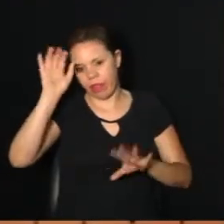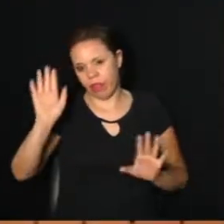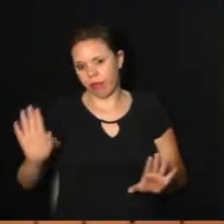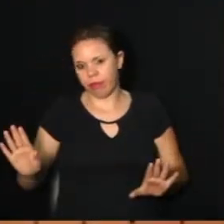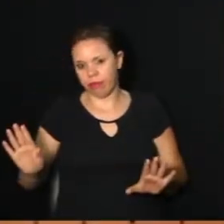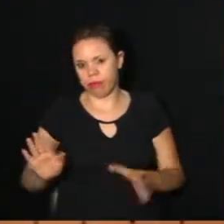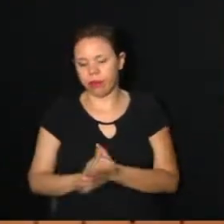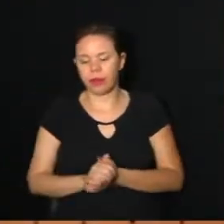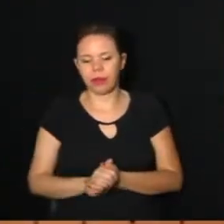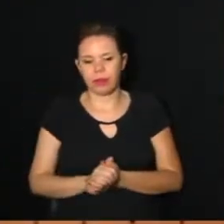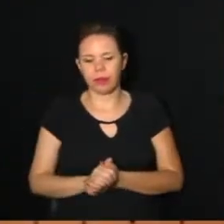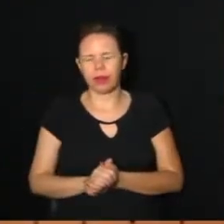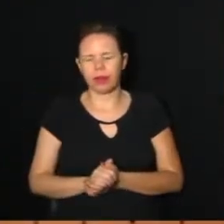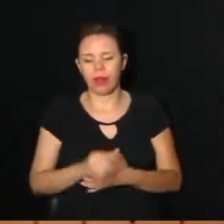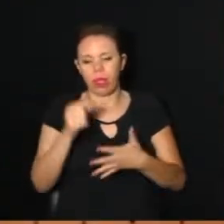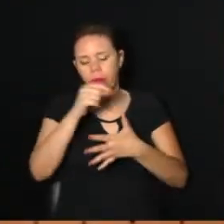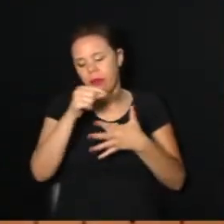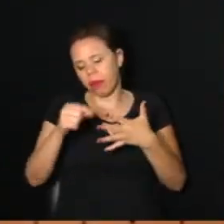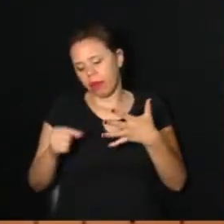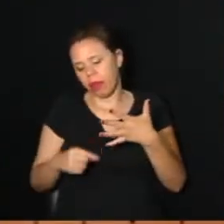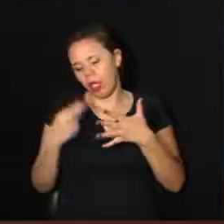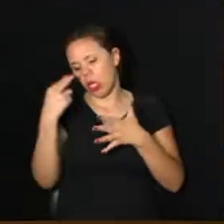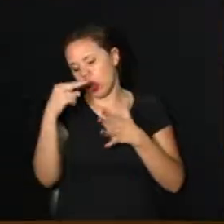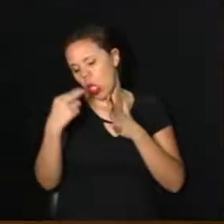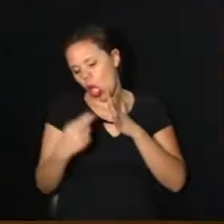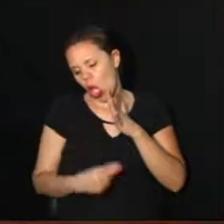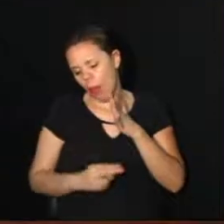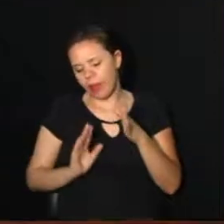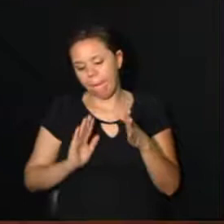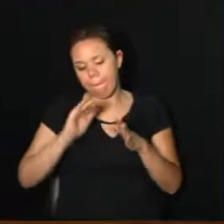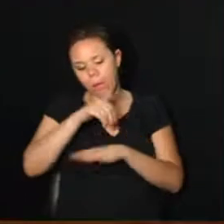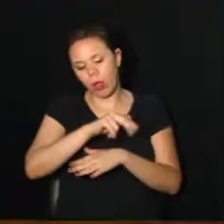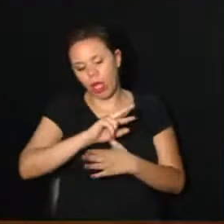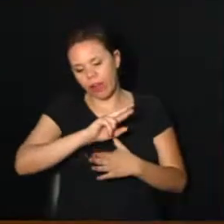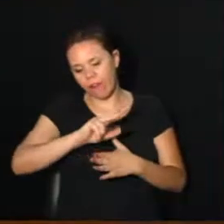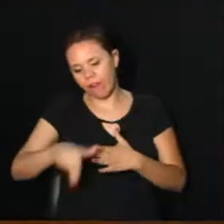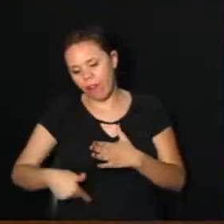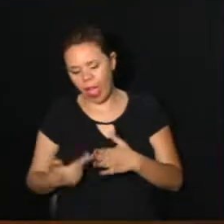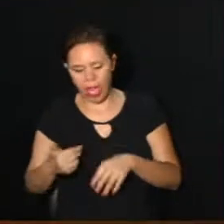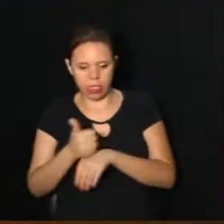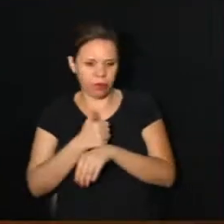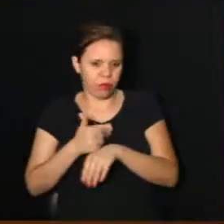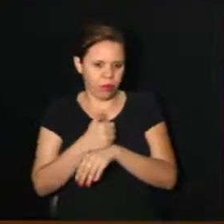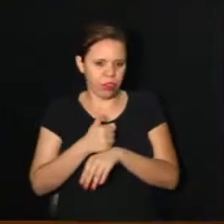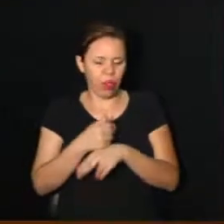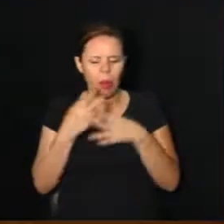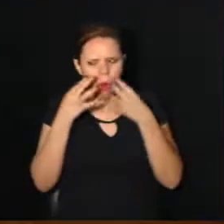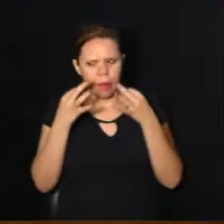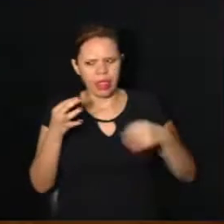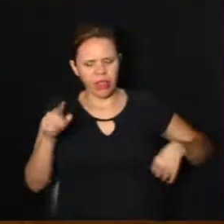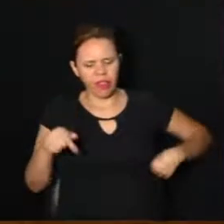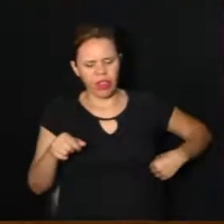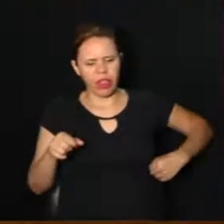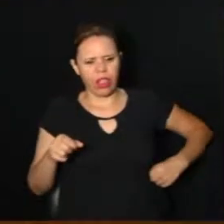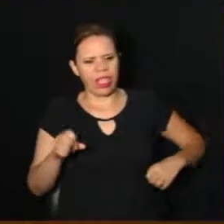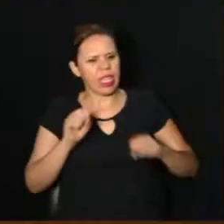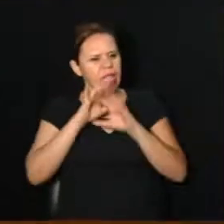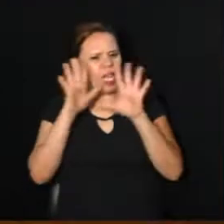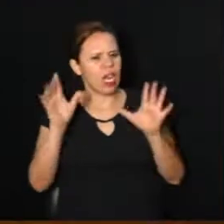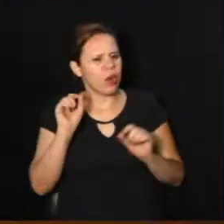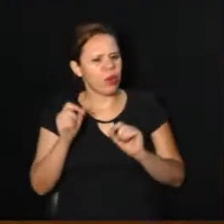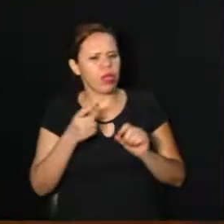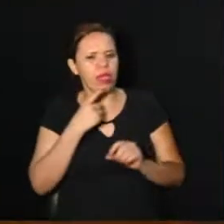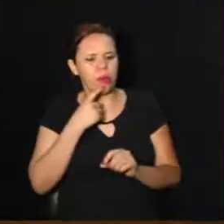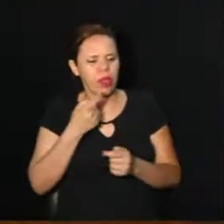pela classificação nominal que o senhor fez, ainda pulando várias atividades, a gente observa e nota claramente que Campinas vai